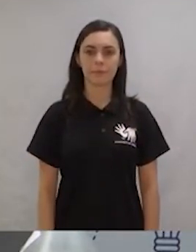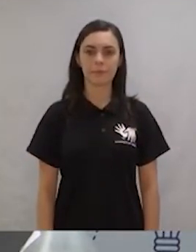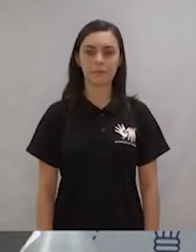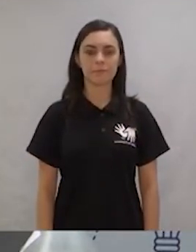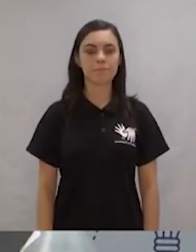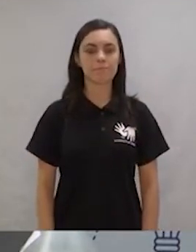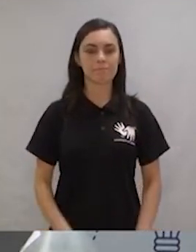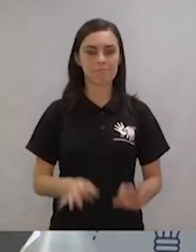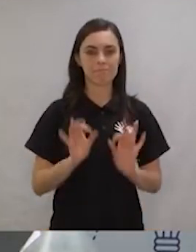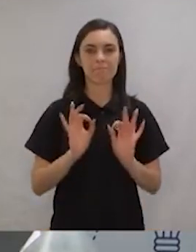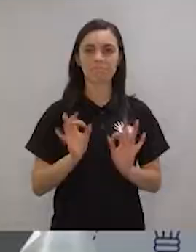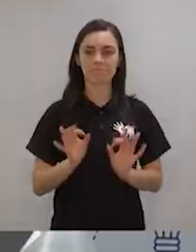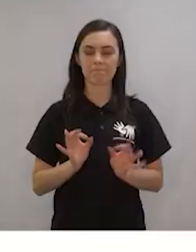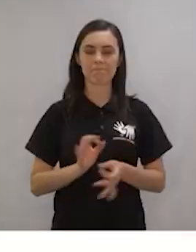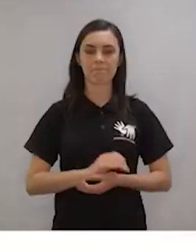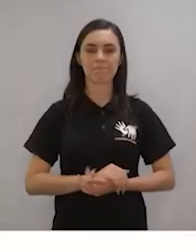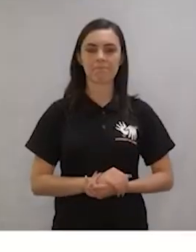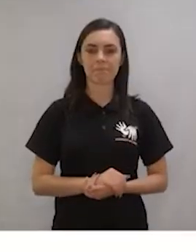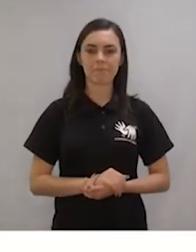2. Muito bem.